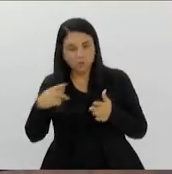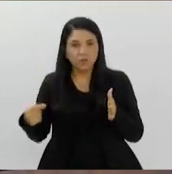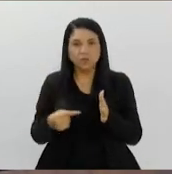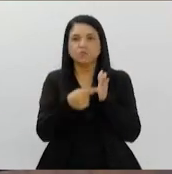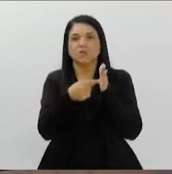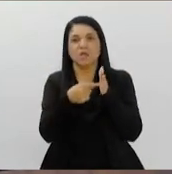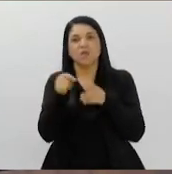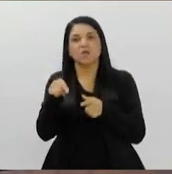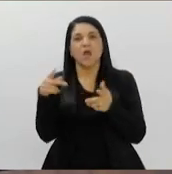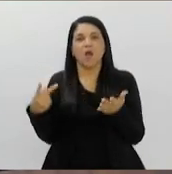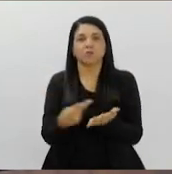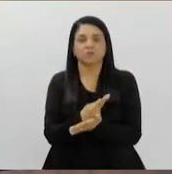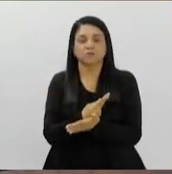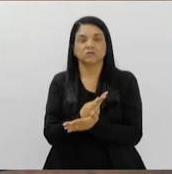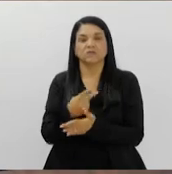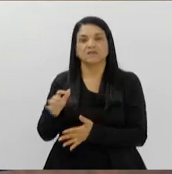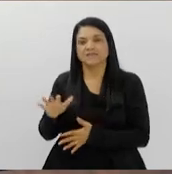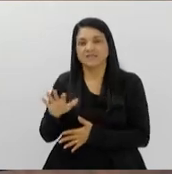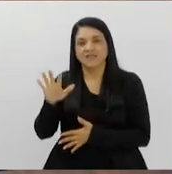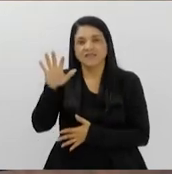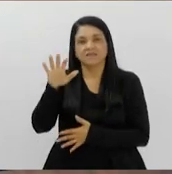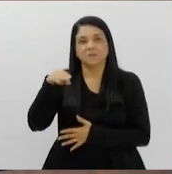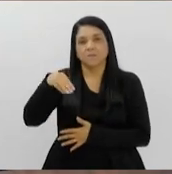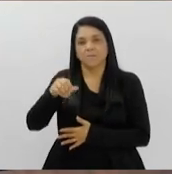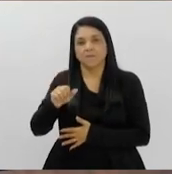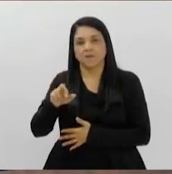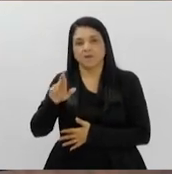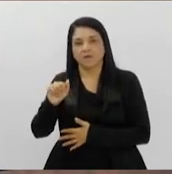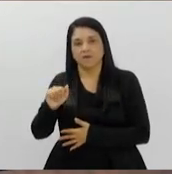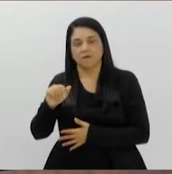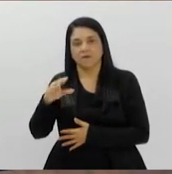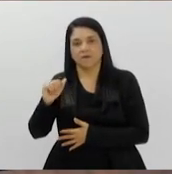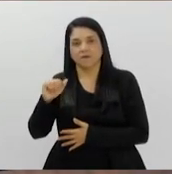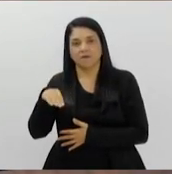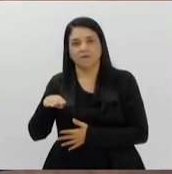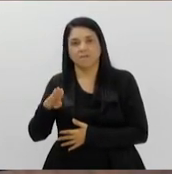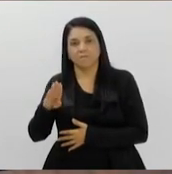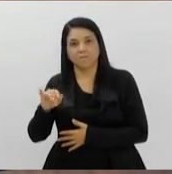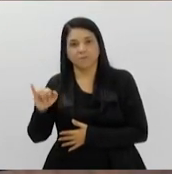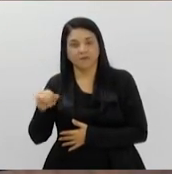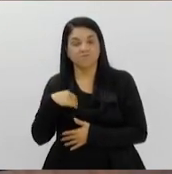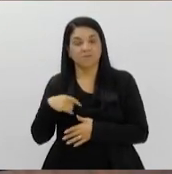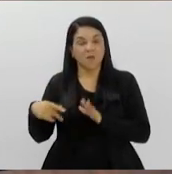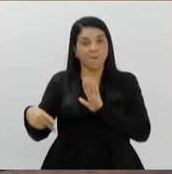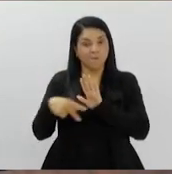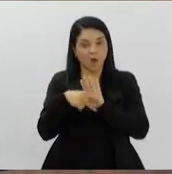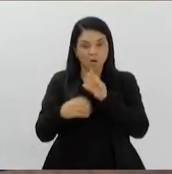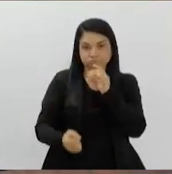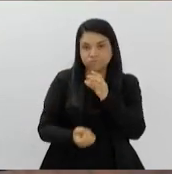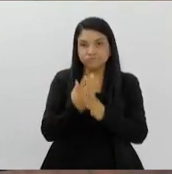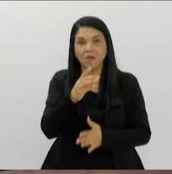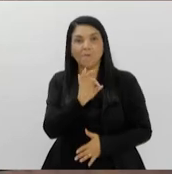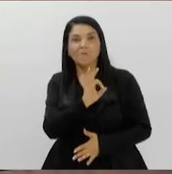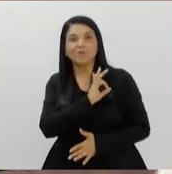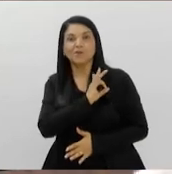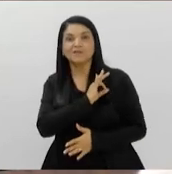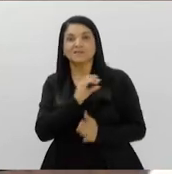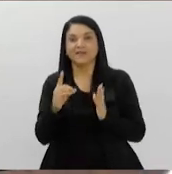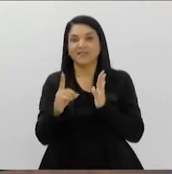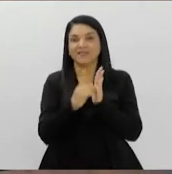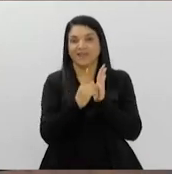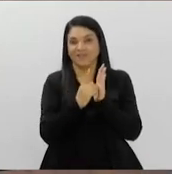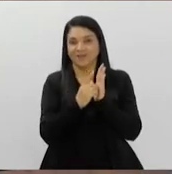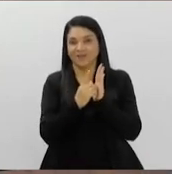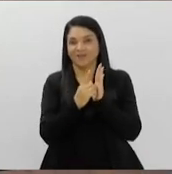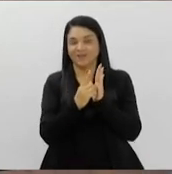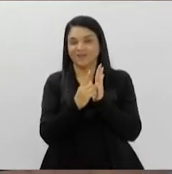acontecendo lá na Serra de Paracambi. Eles criaram por conta própria a polícia do DETRO, tia Ju, e nós já derrubamos através da nossa denúncia,